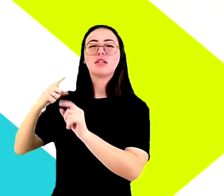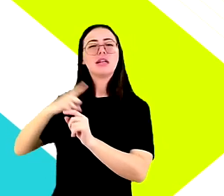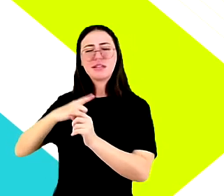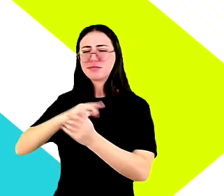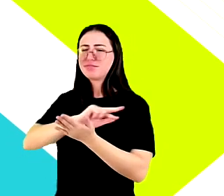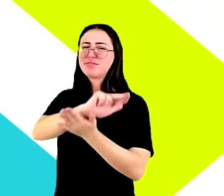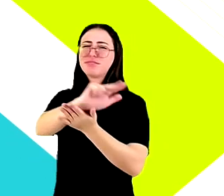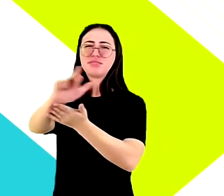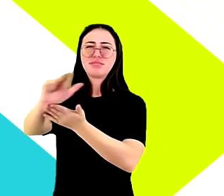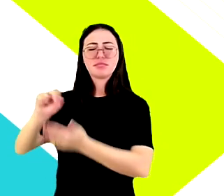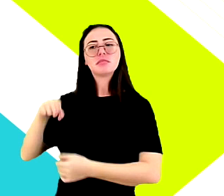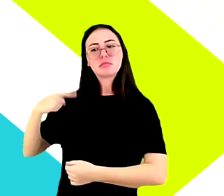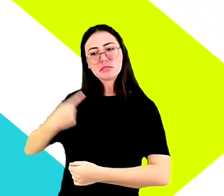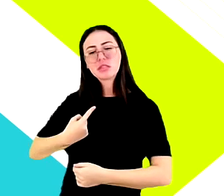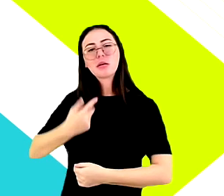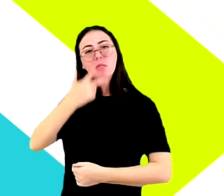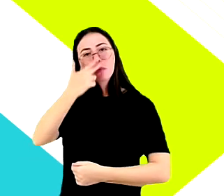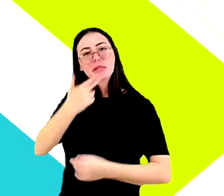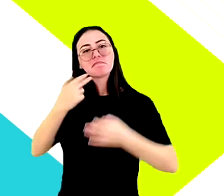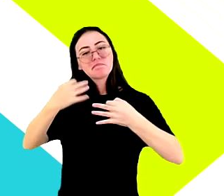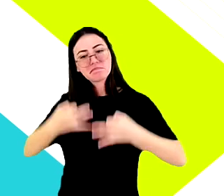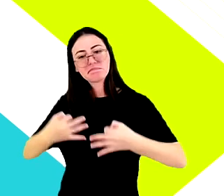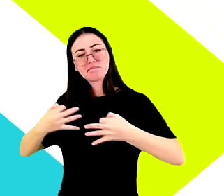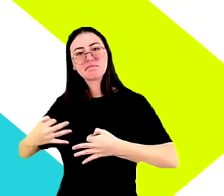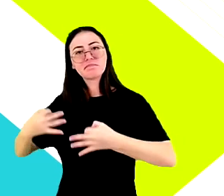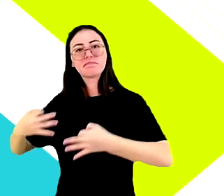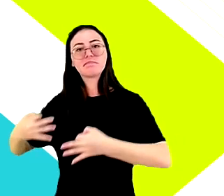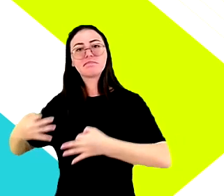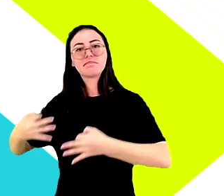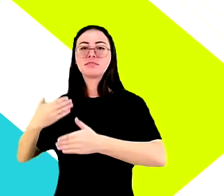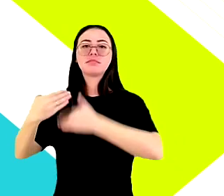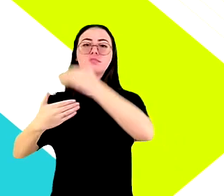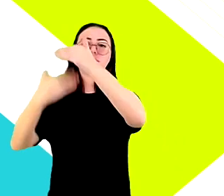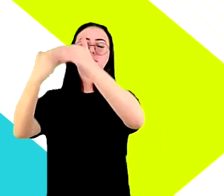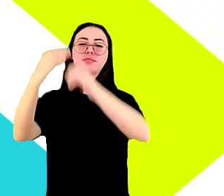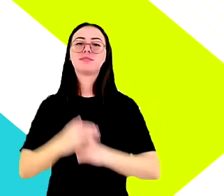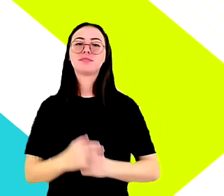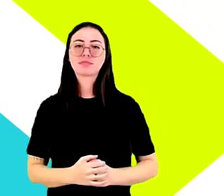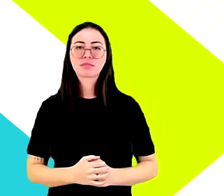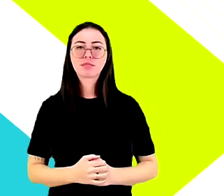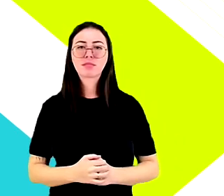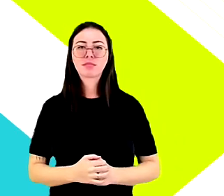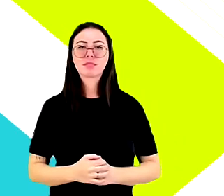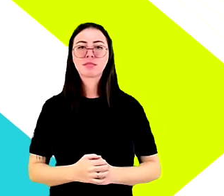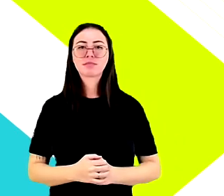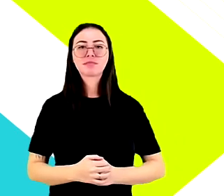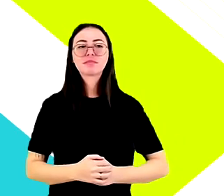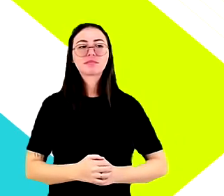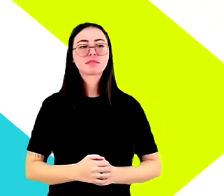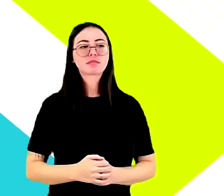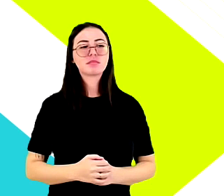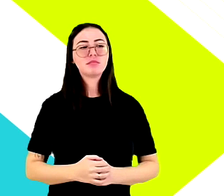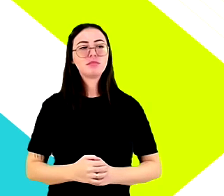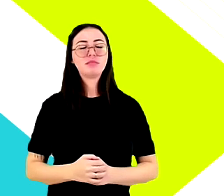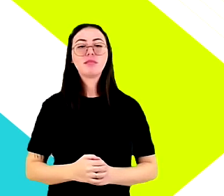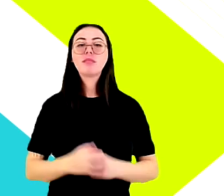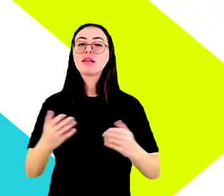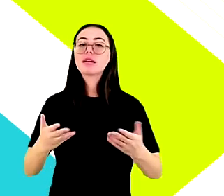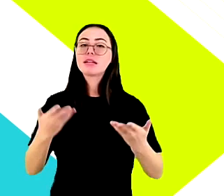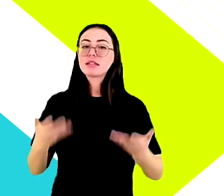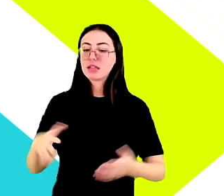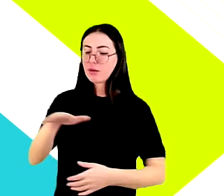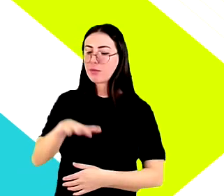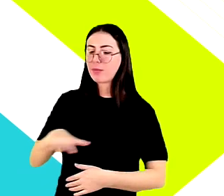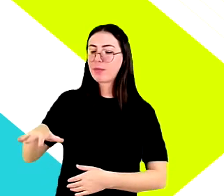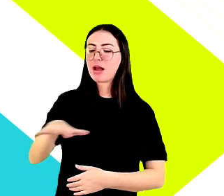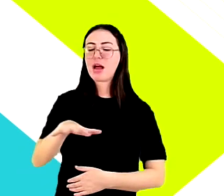E o setor, acho que só uma coisinha. O título deu algum problema, eu vou falando. Tá? Então, o setor, ele está num...